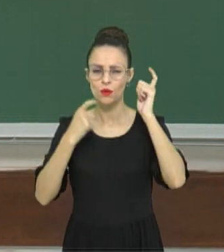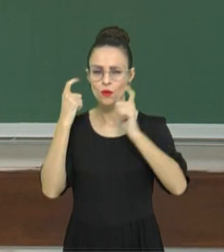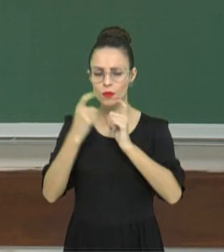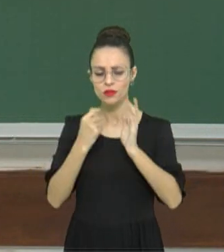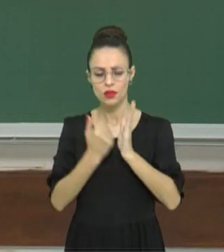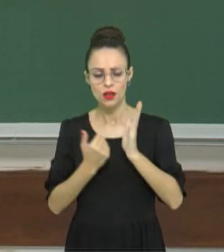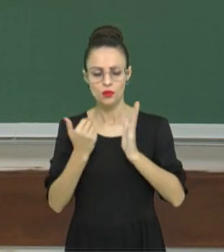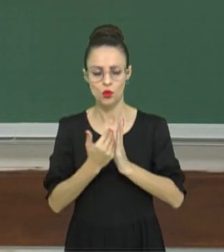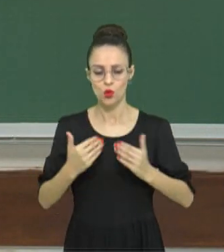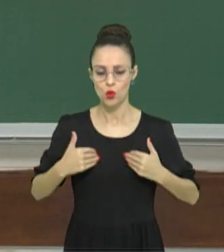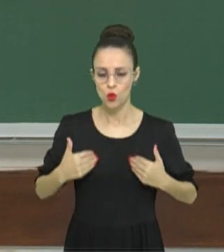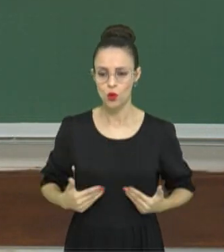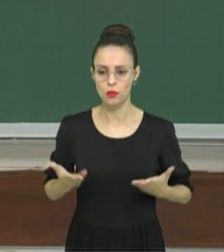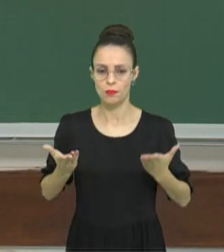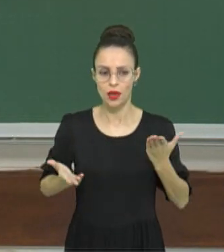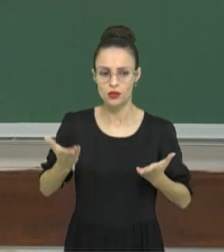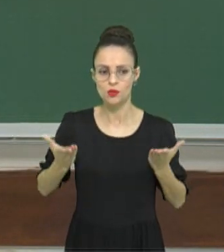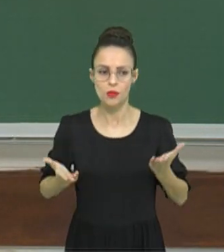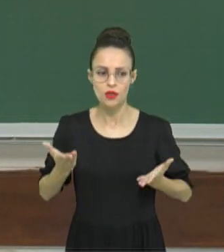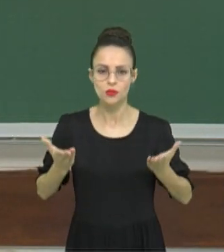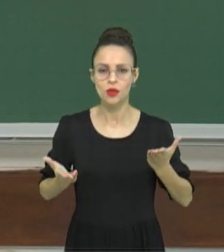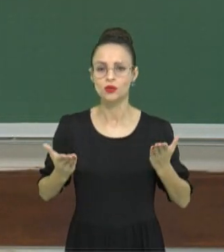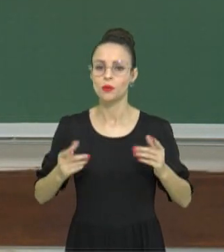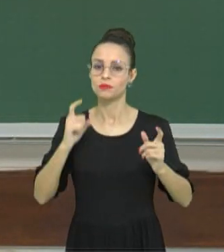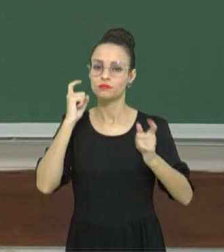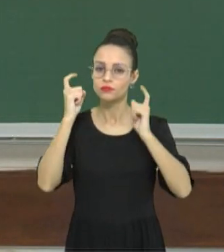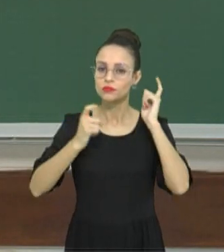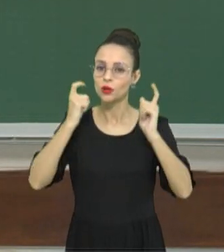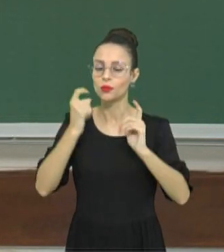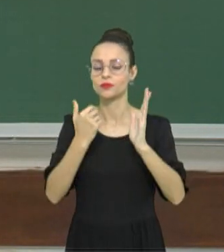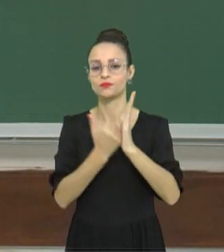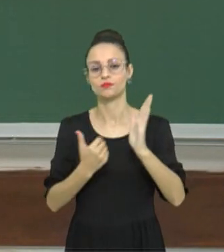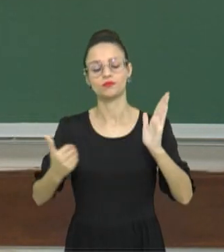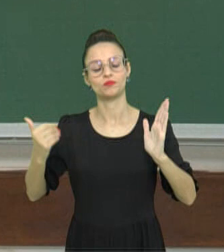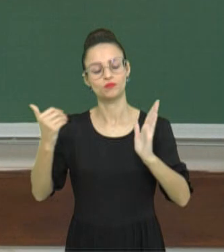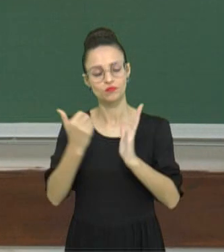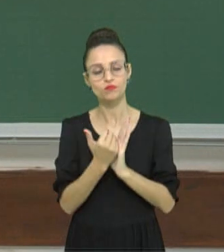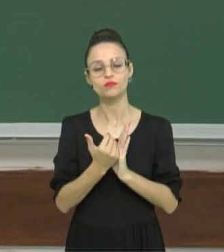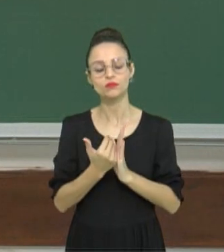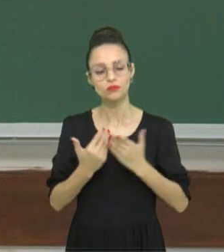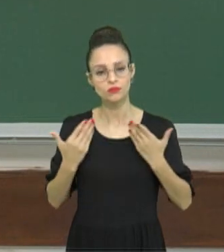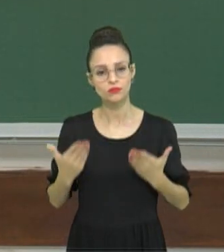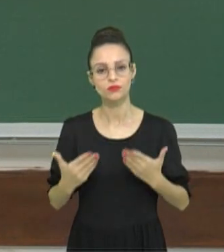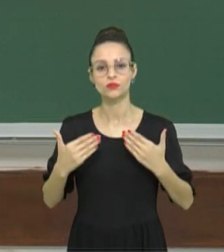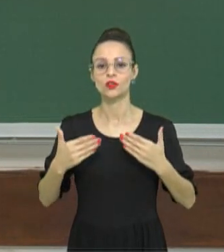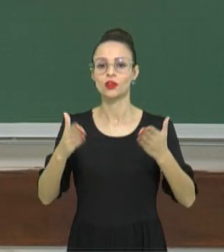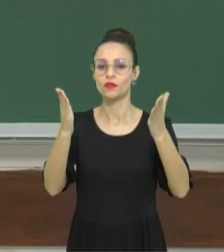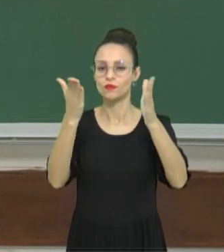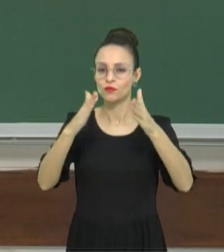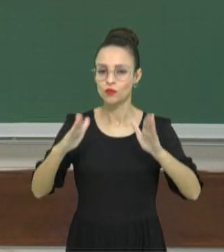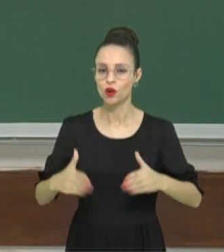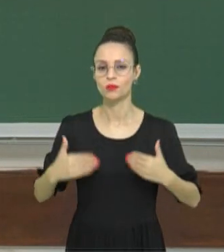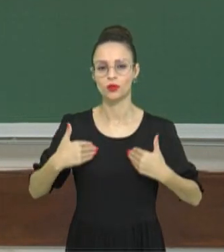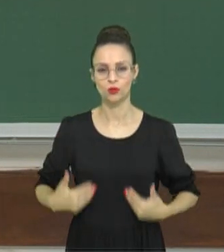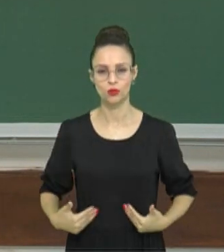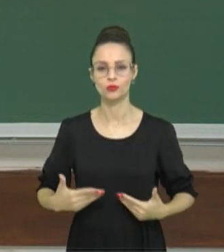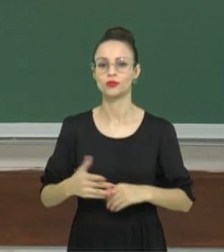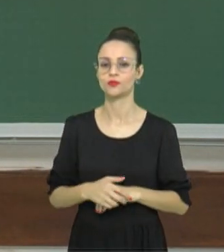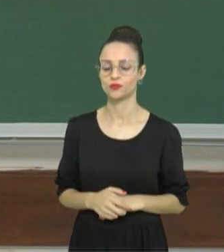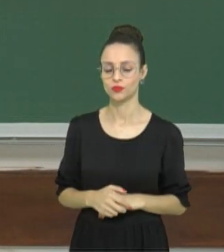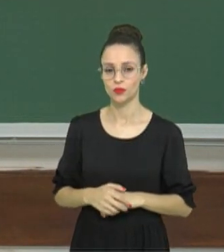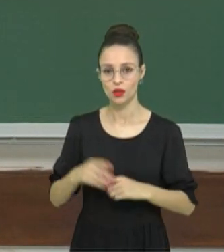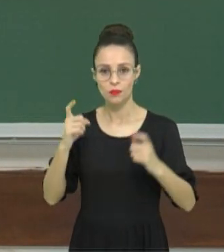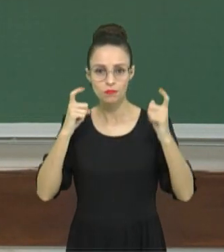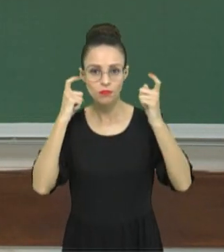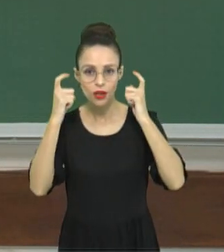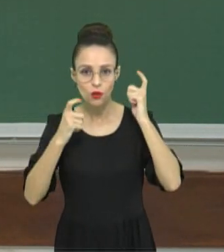o peso corporal e essa preocupação excessiva com a forma do corpo. Se preocupar com o